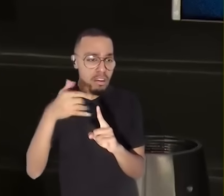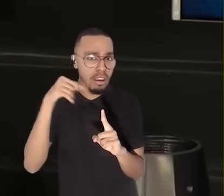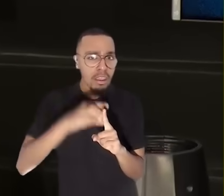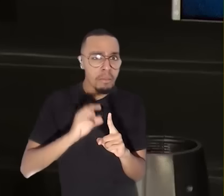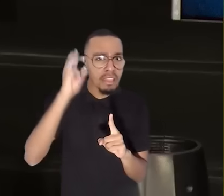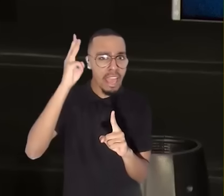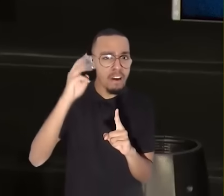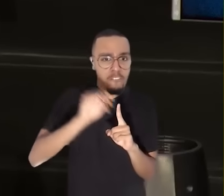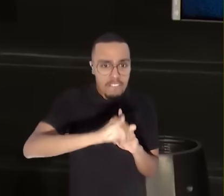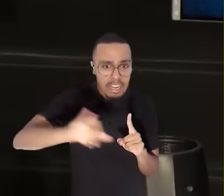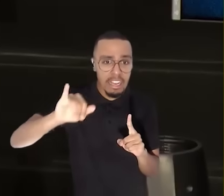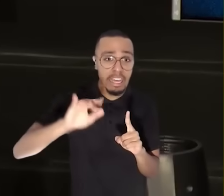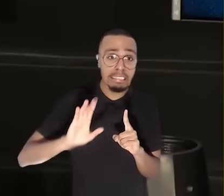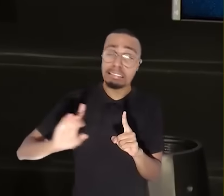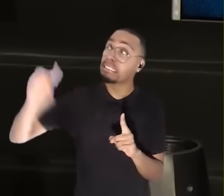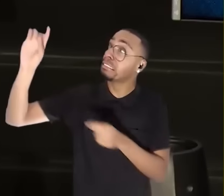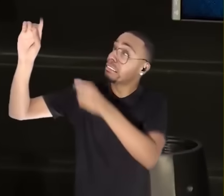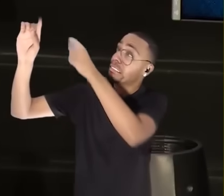povo.